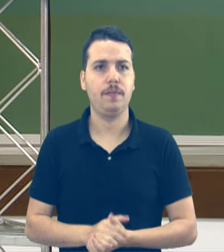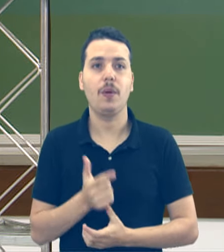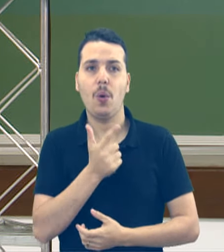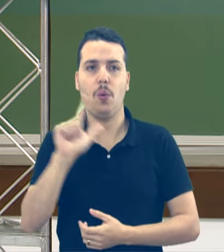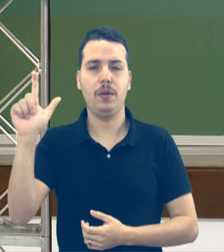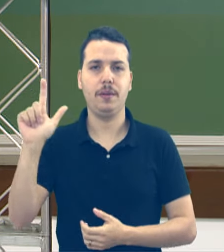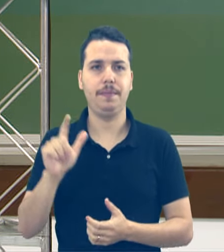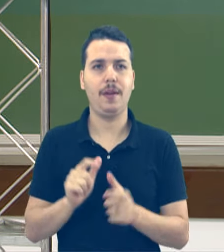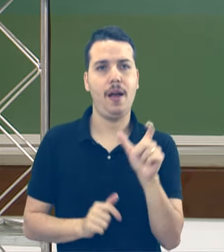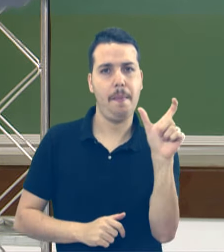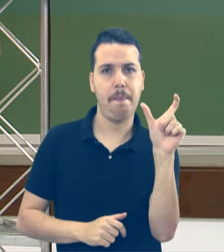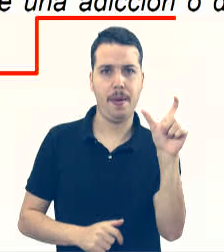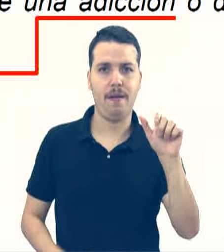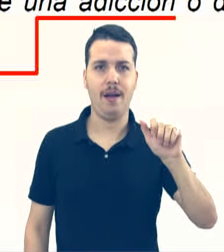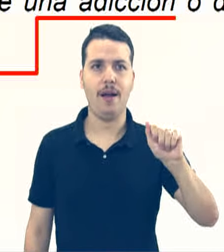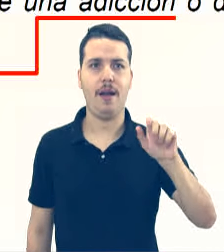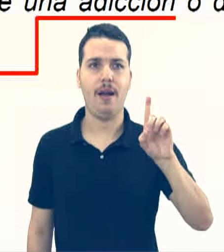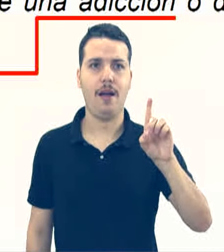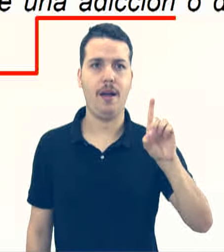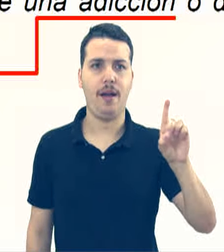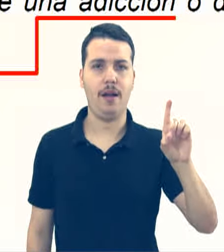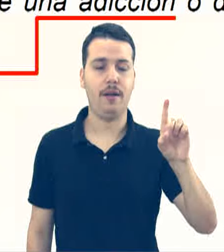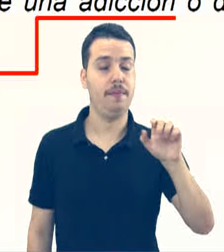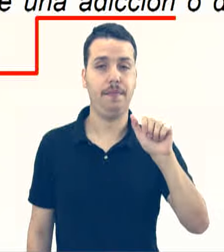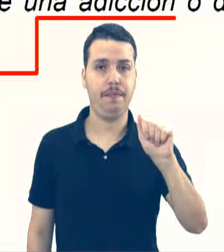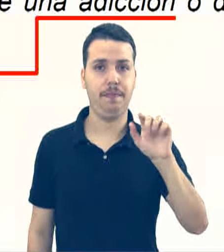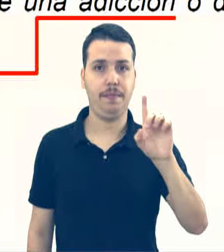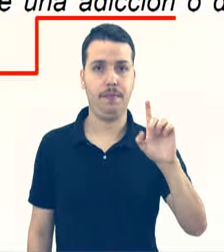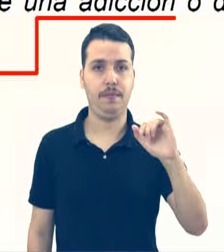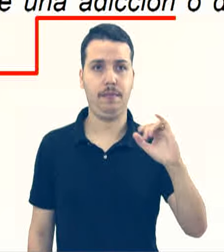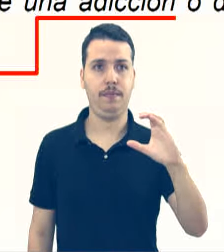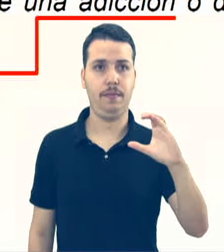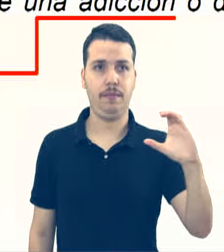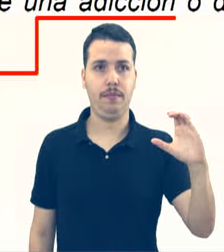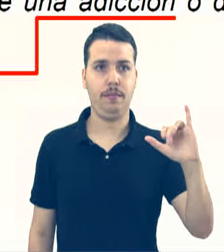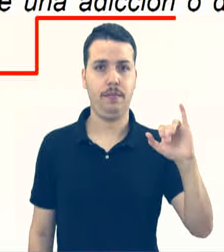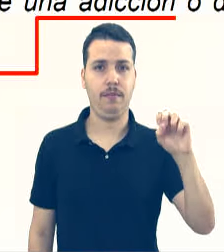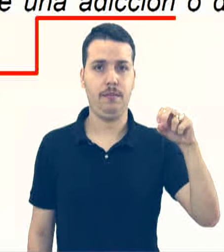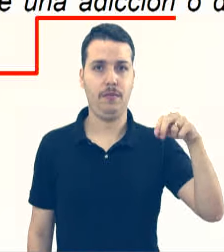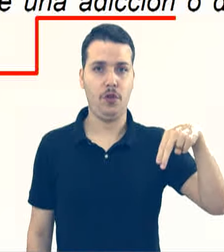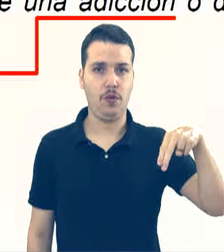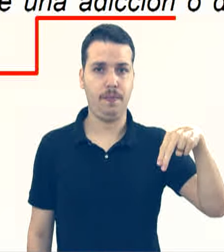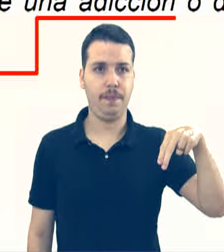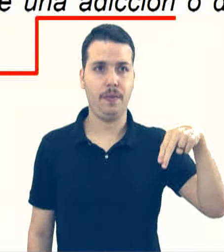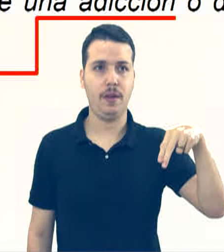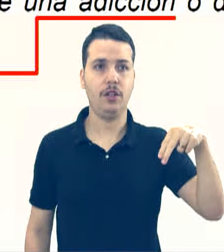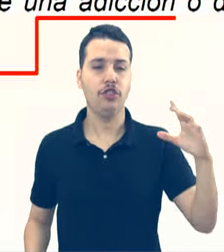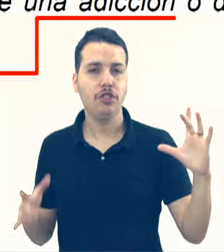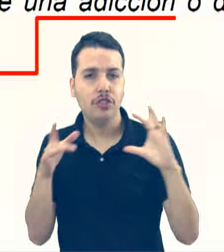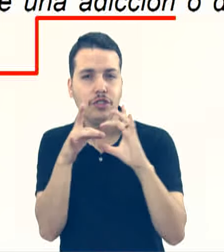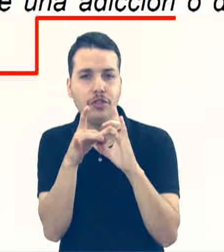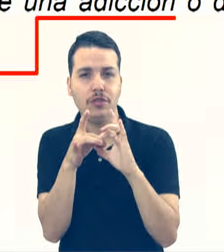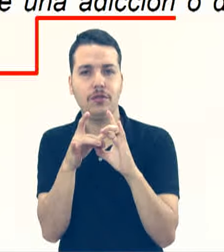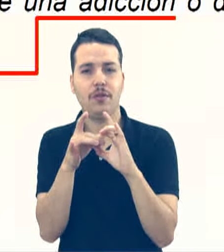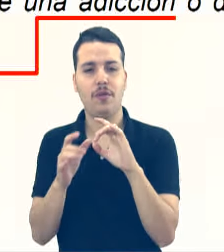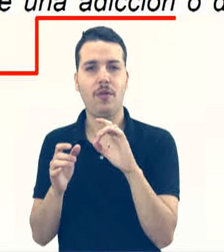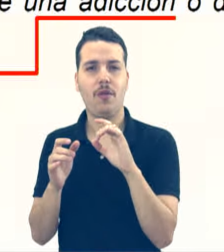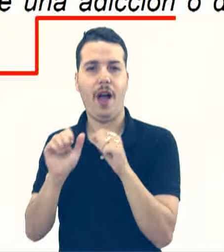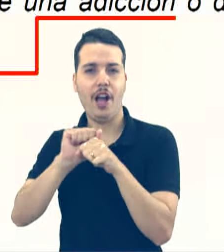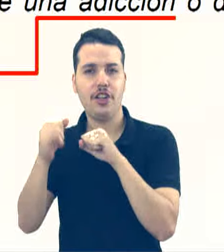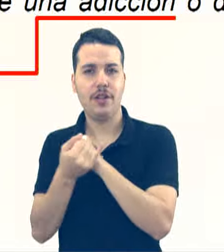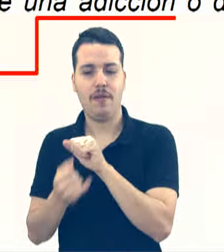Outro, o termo adicción, que vem acompanhado do adjetivo autêntica,